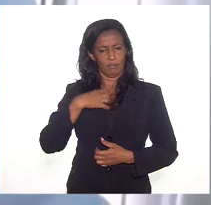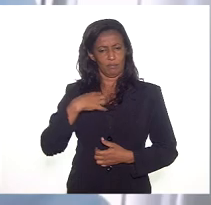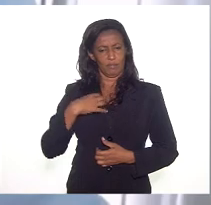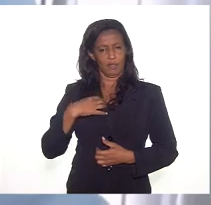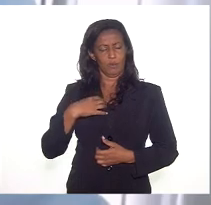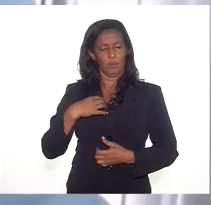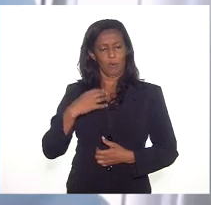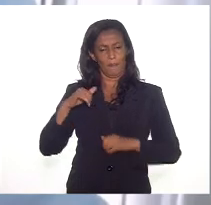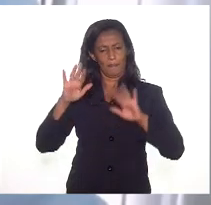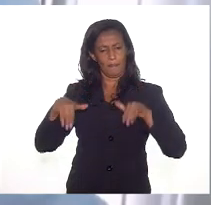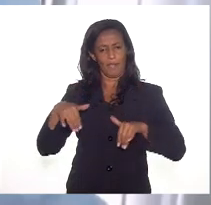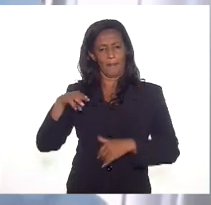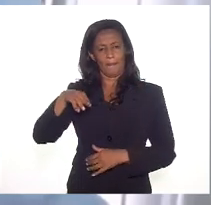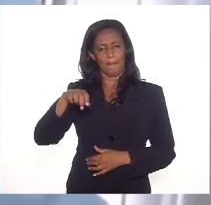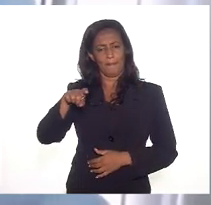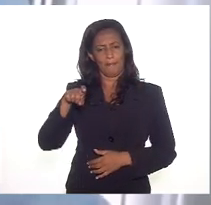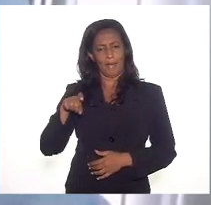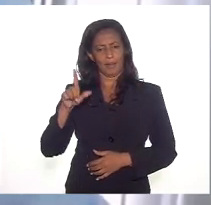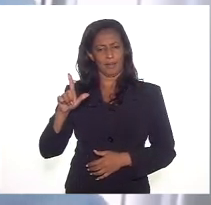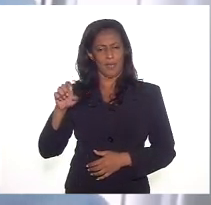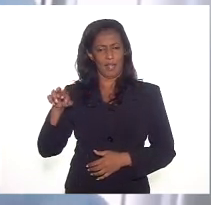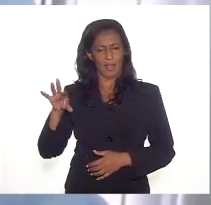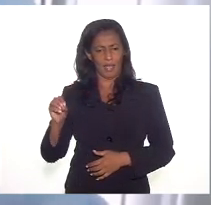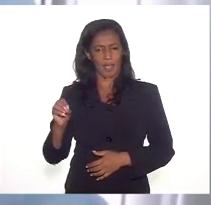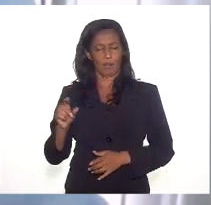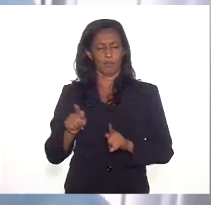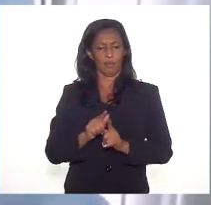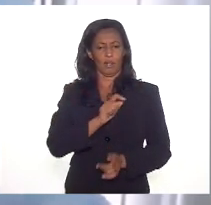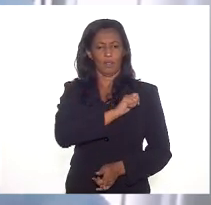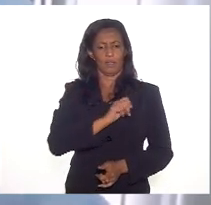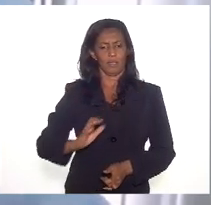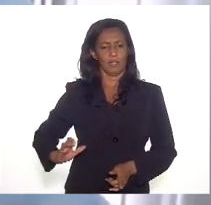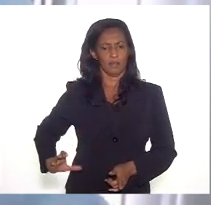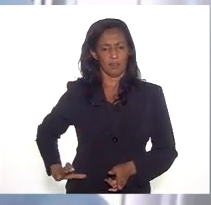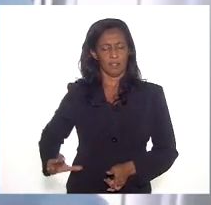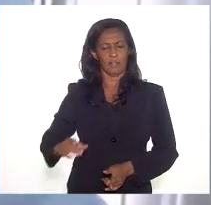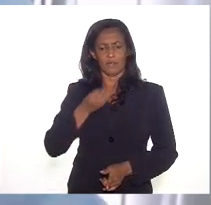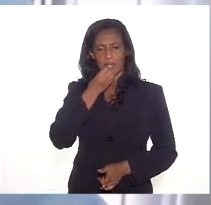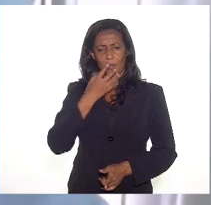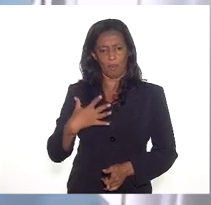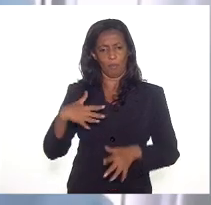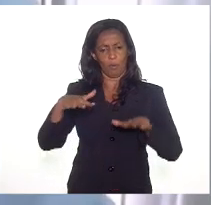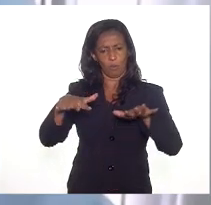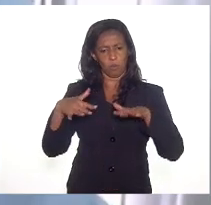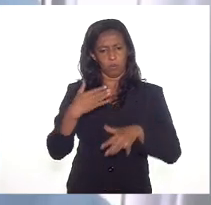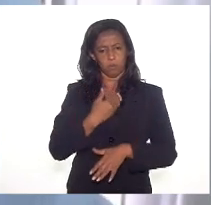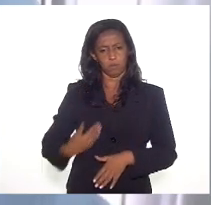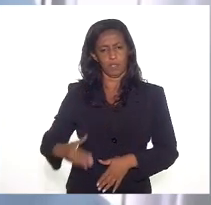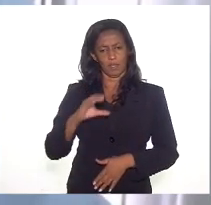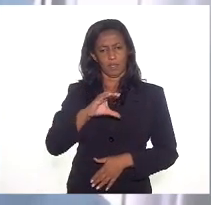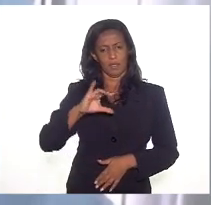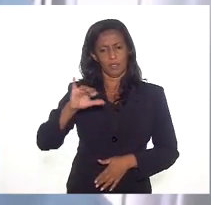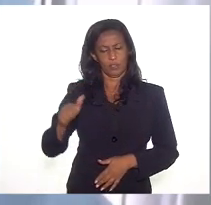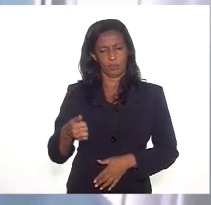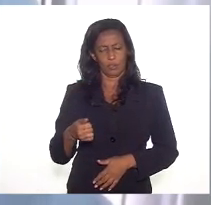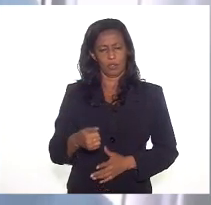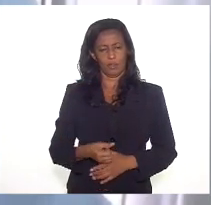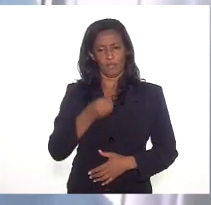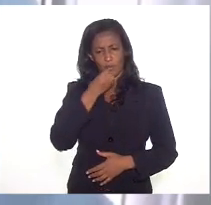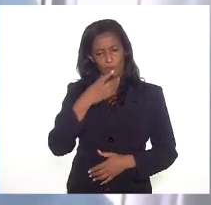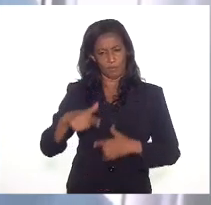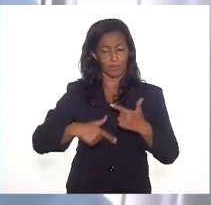dialógico dos autores, deputado Max Lemos e deputado André Sileno. Fizemos uma boa audiência pública. A CCJ fez um